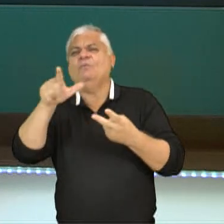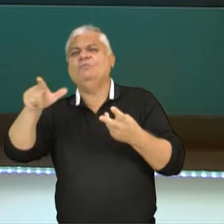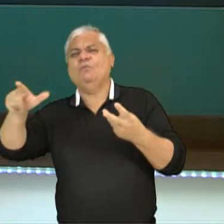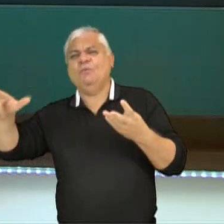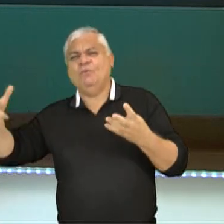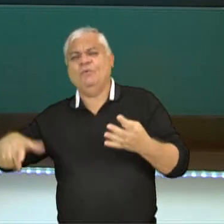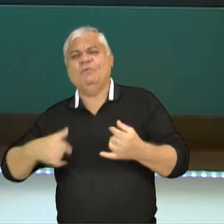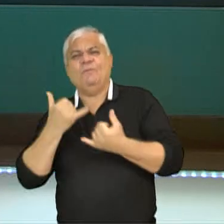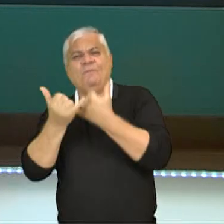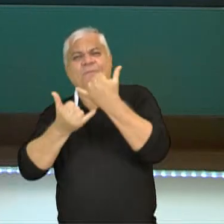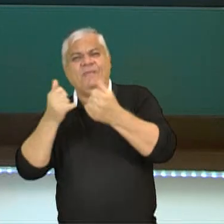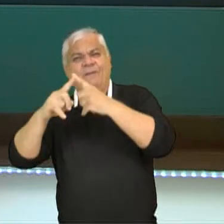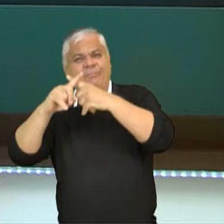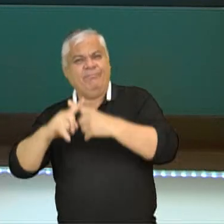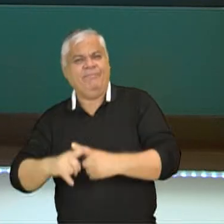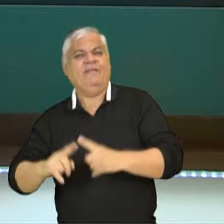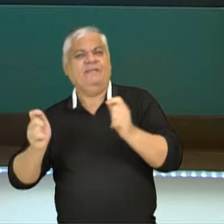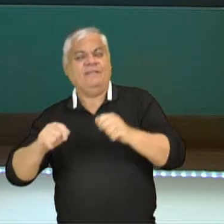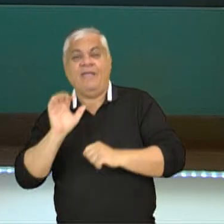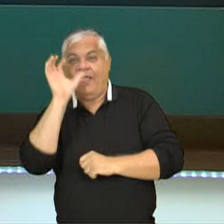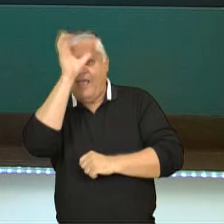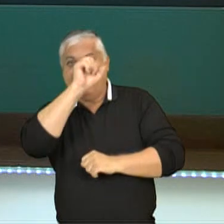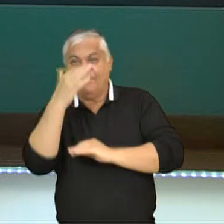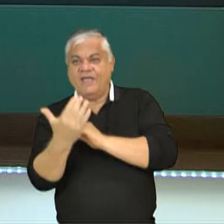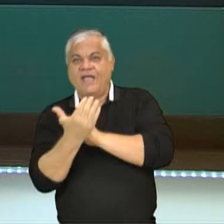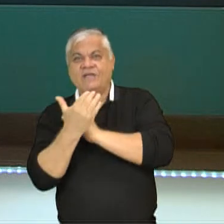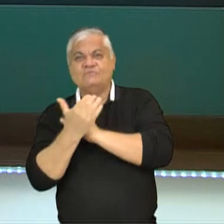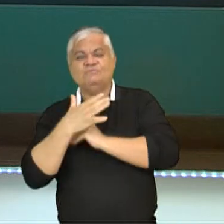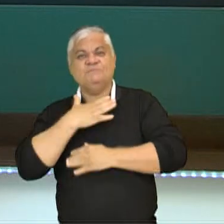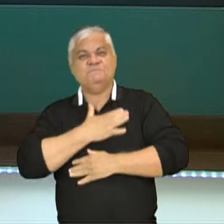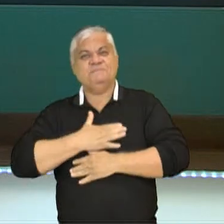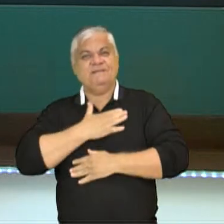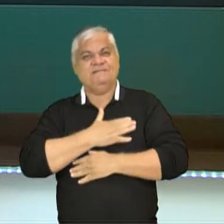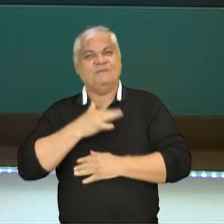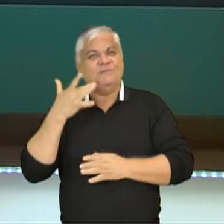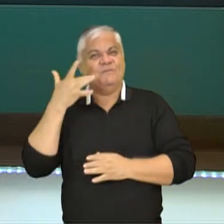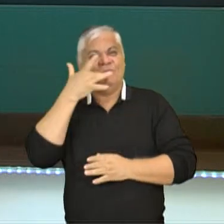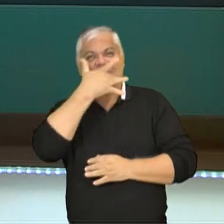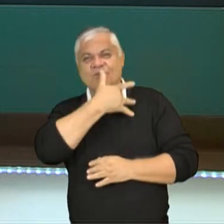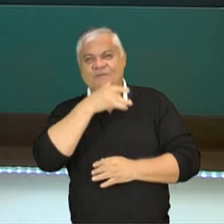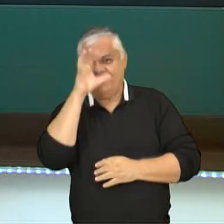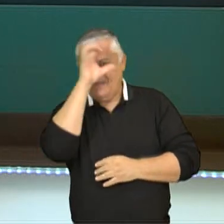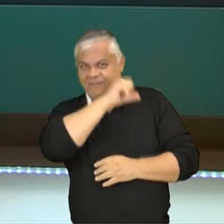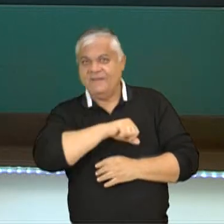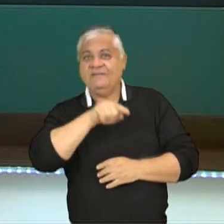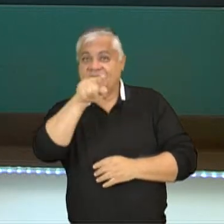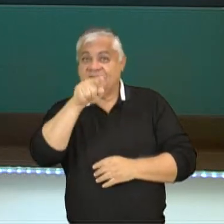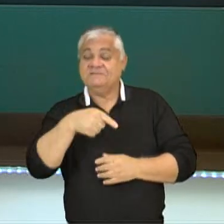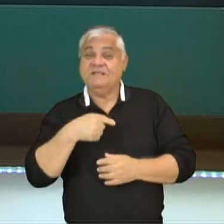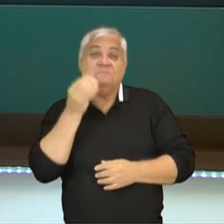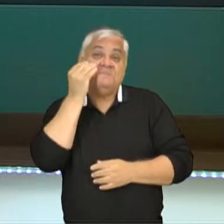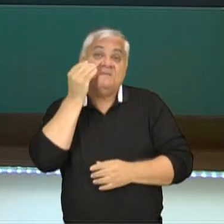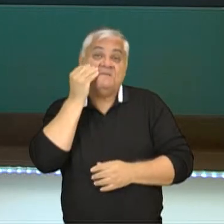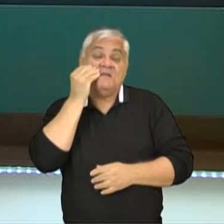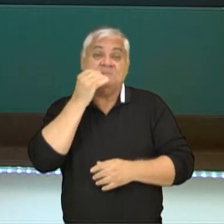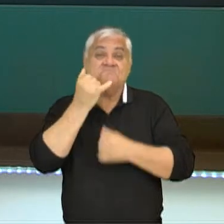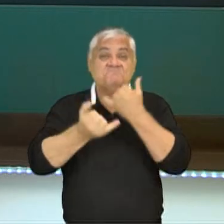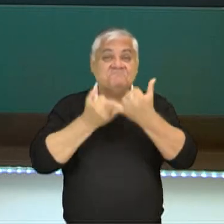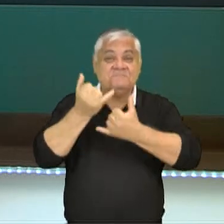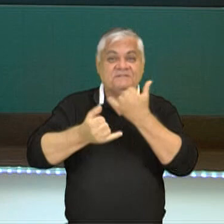gamificadas também que viabilizam o aprendizado com muito mais prazer, tá? Então fica a dica para vocês aí aprenderem por meio de